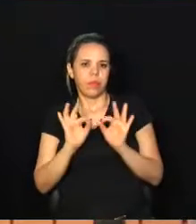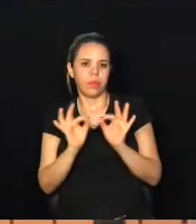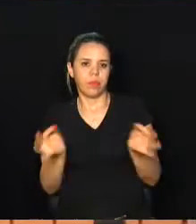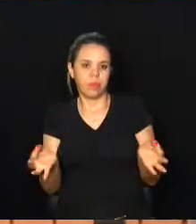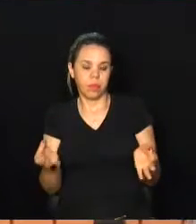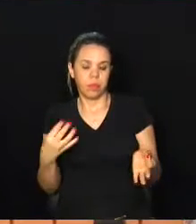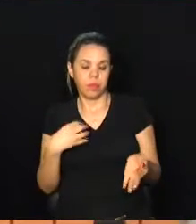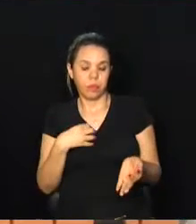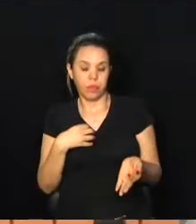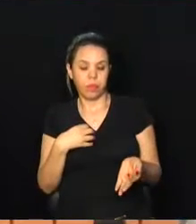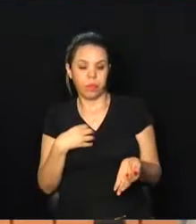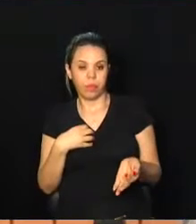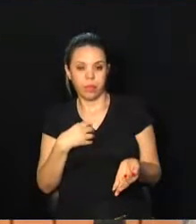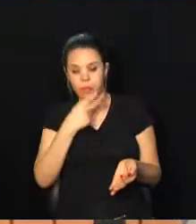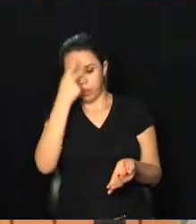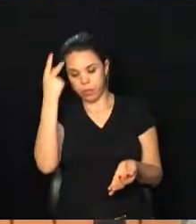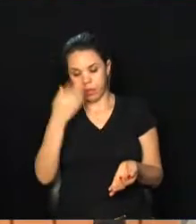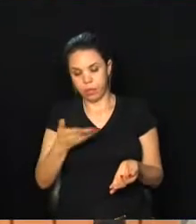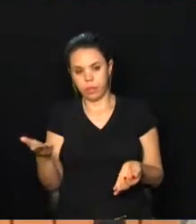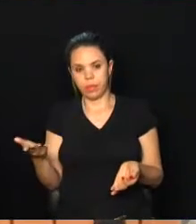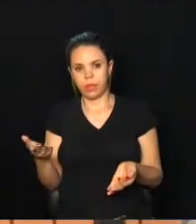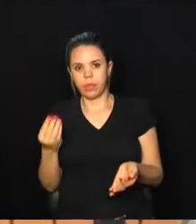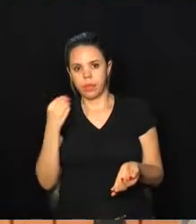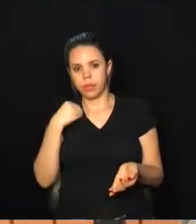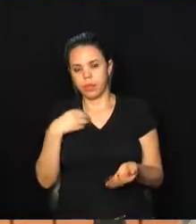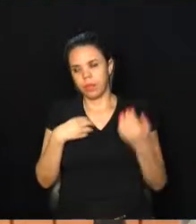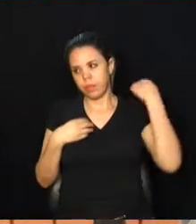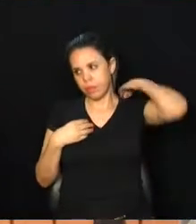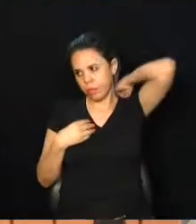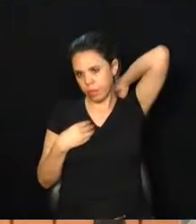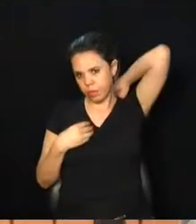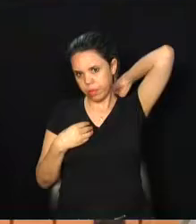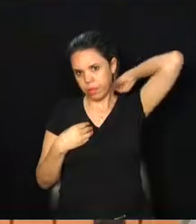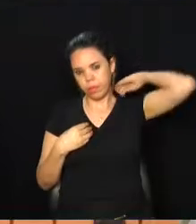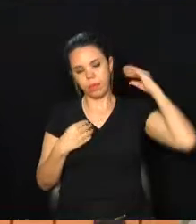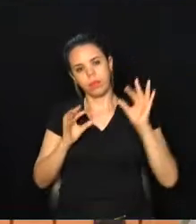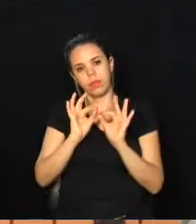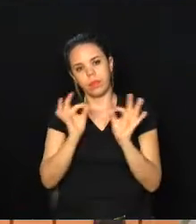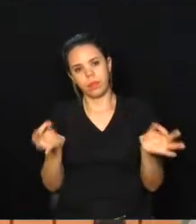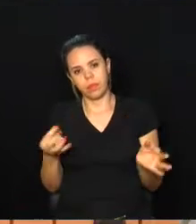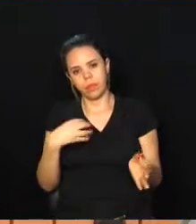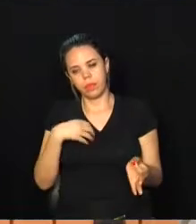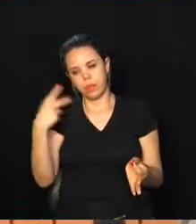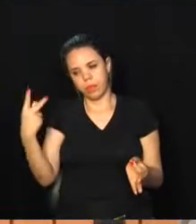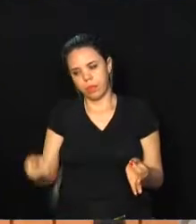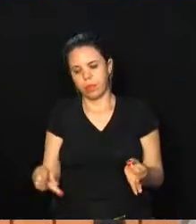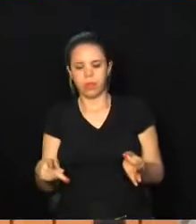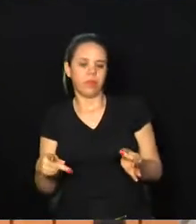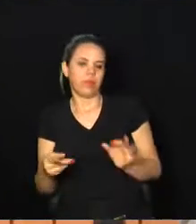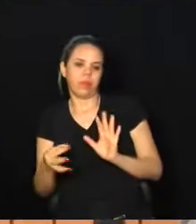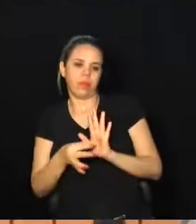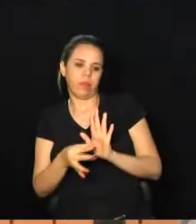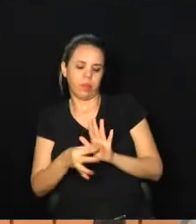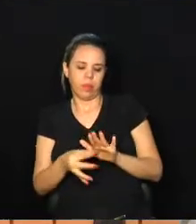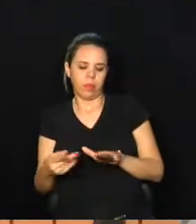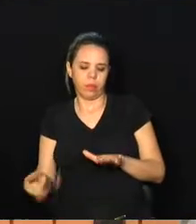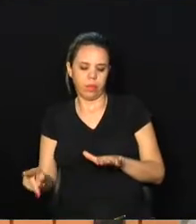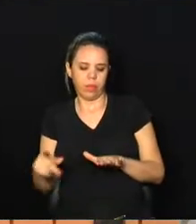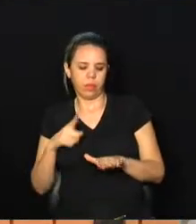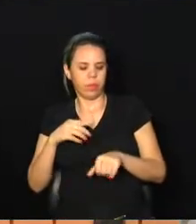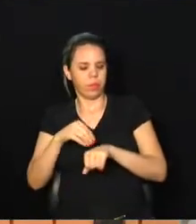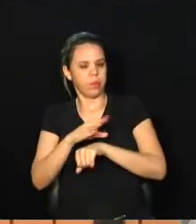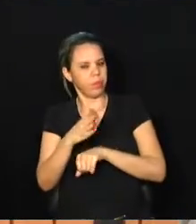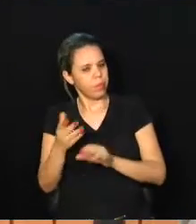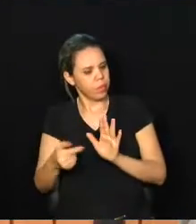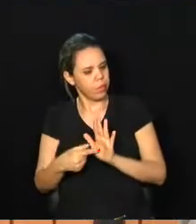que às vezes para as pessoas humilde é fraco, né? Mas a humildade do posicionamento que ele nos